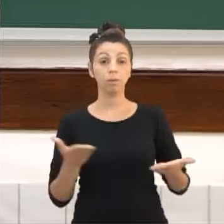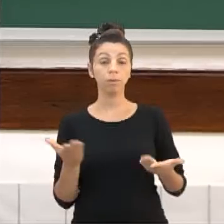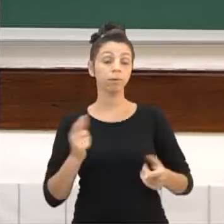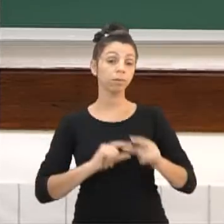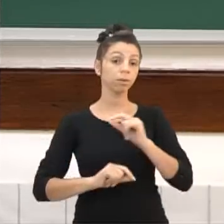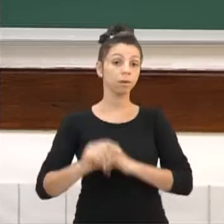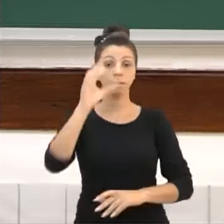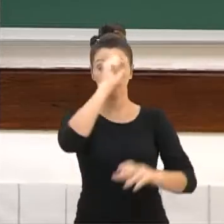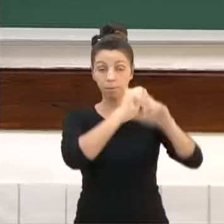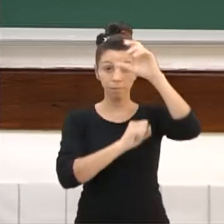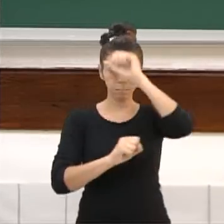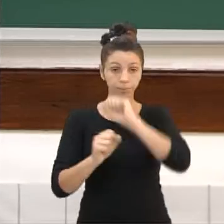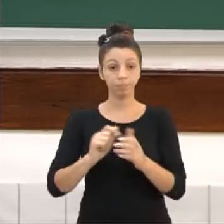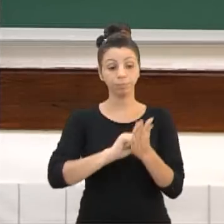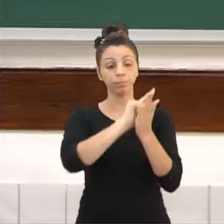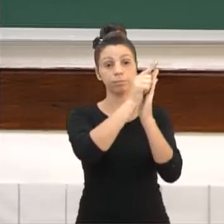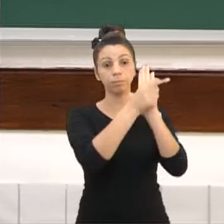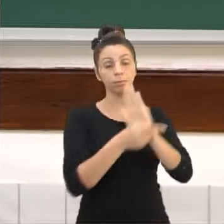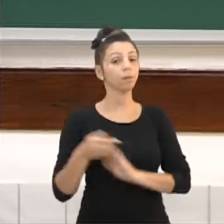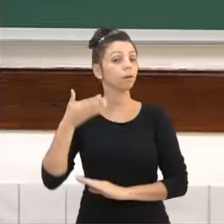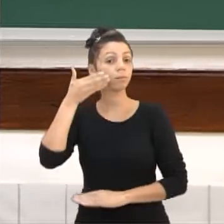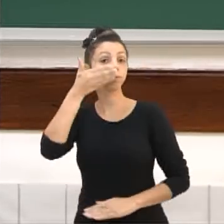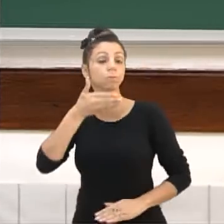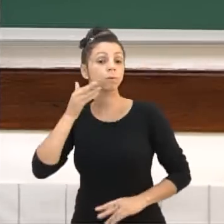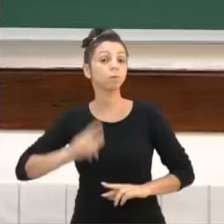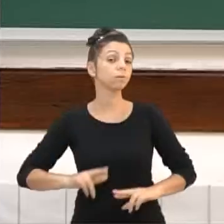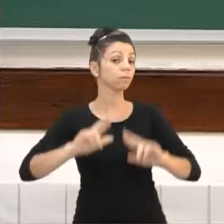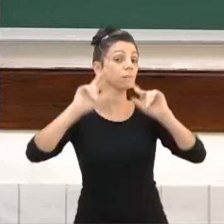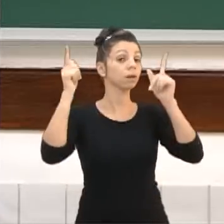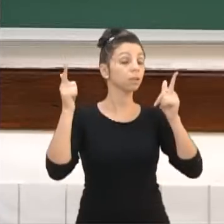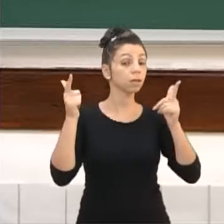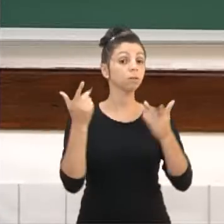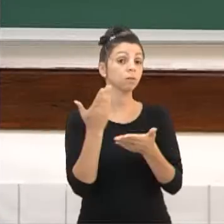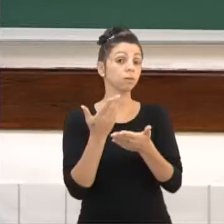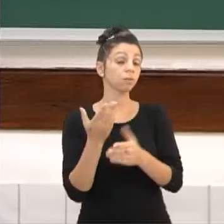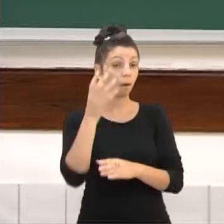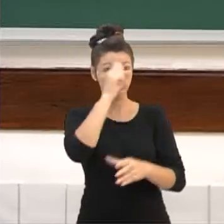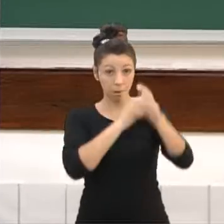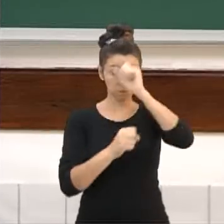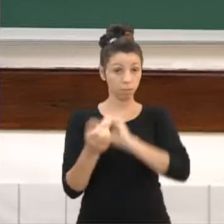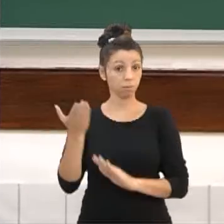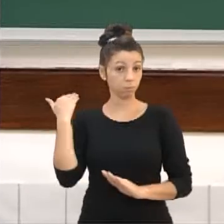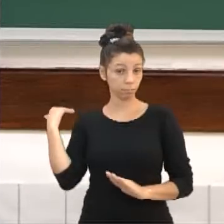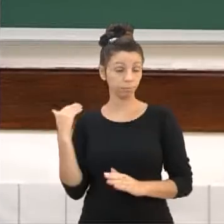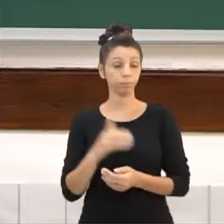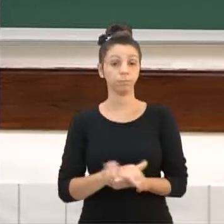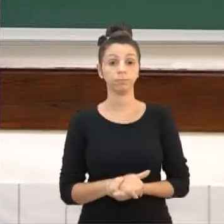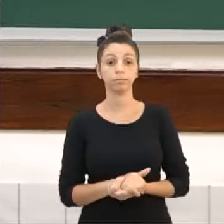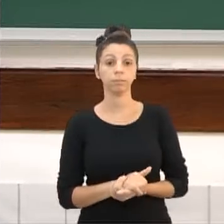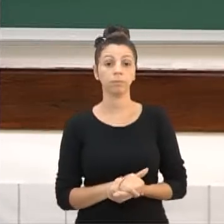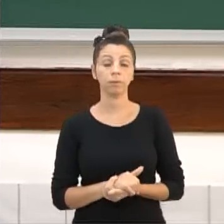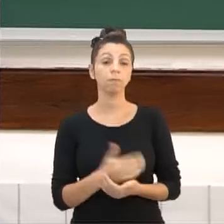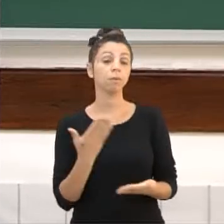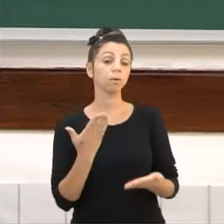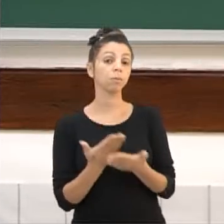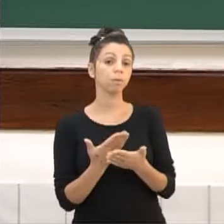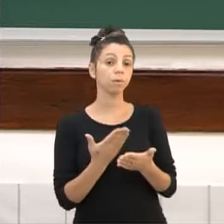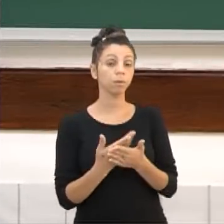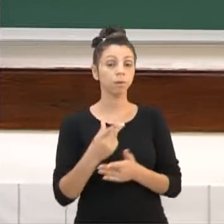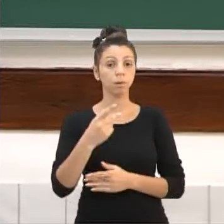vai aprender sobre um gênero discursivo diferente do que vínhamos aprendendo nas aulas anteriores, né? Vamos estudar sobre